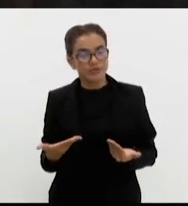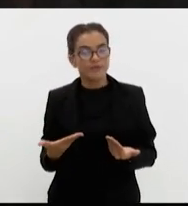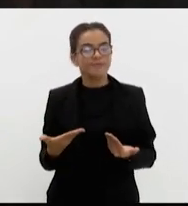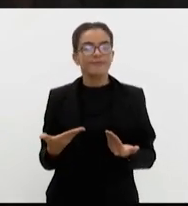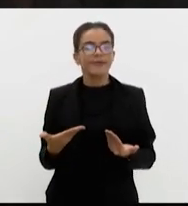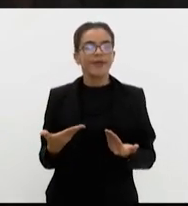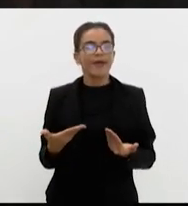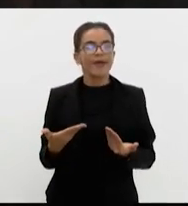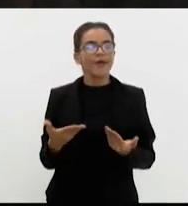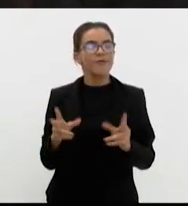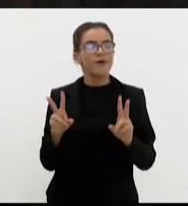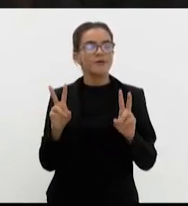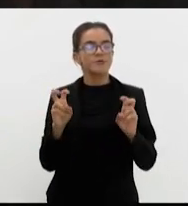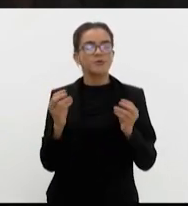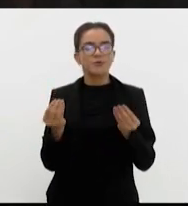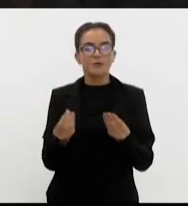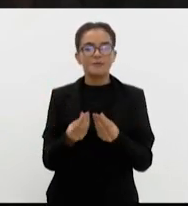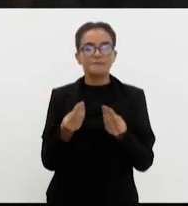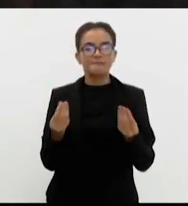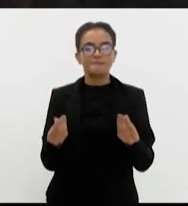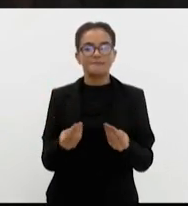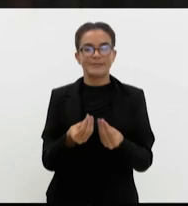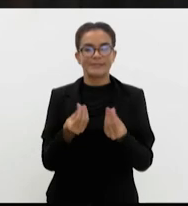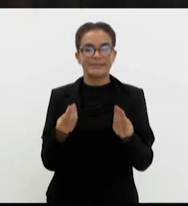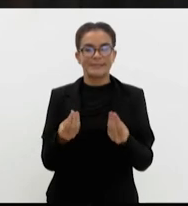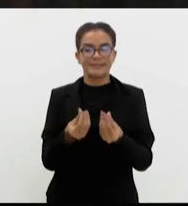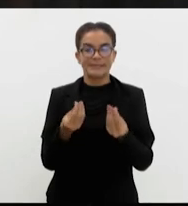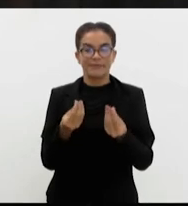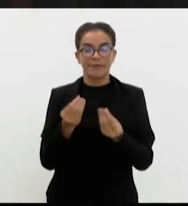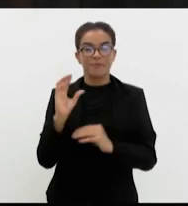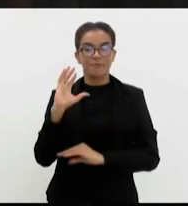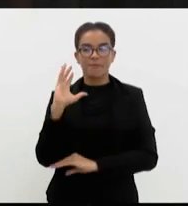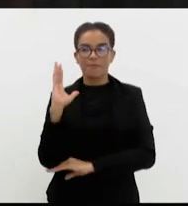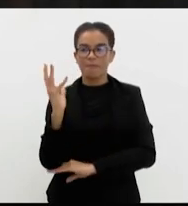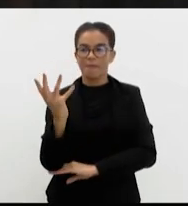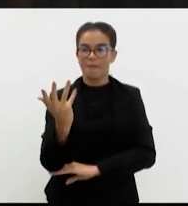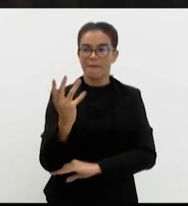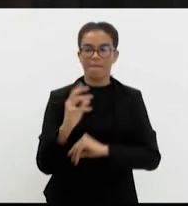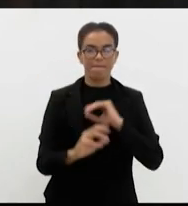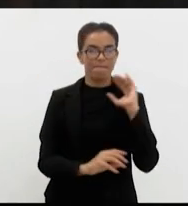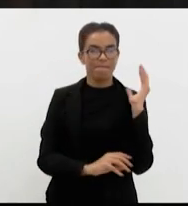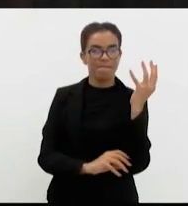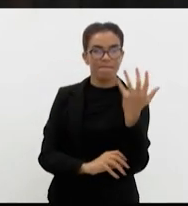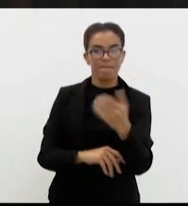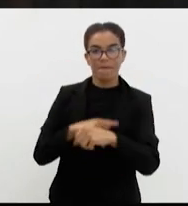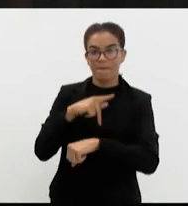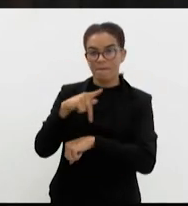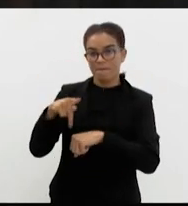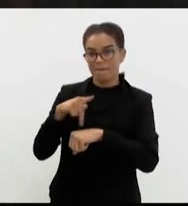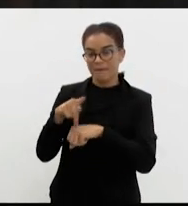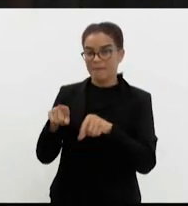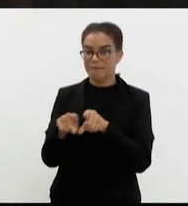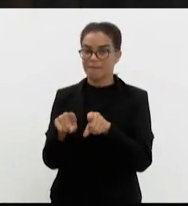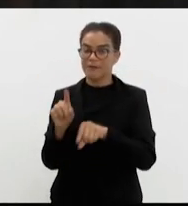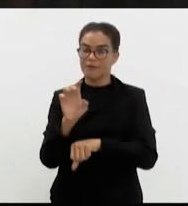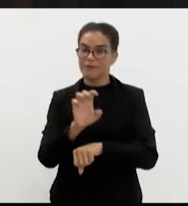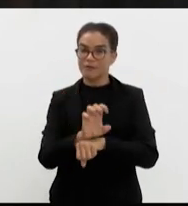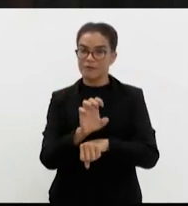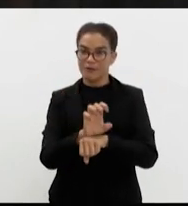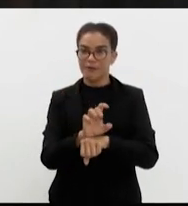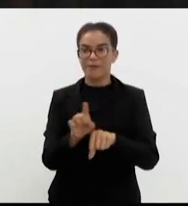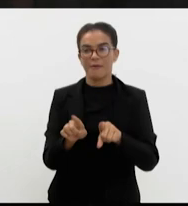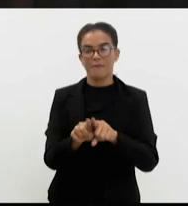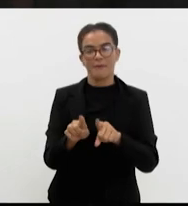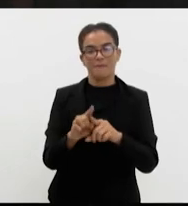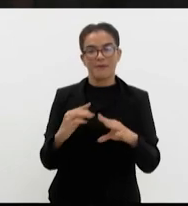ponto muito sensível muito caro pro meio ambiente do nosso país do nosso Estado sobretudo da minha